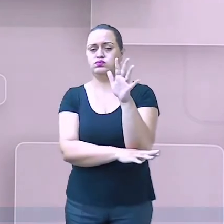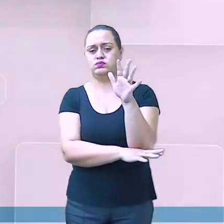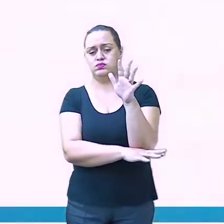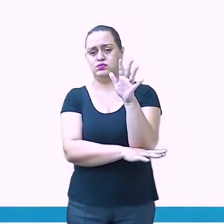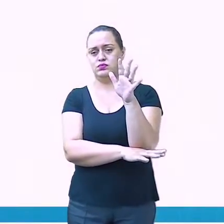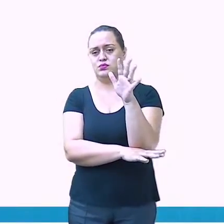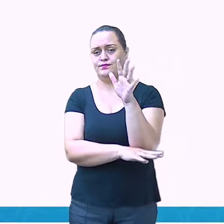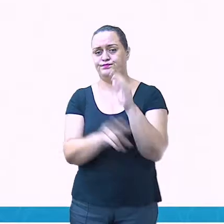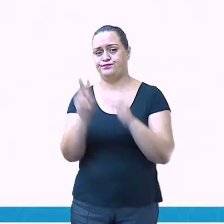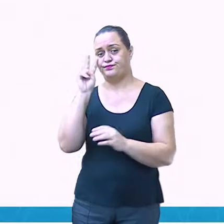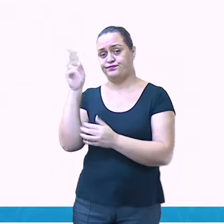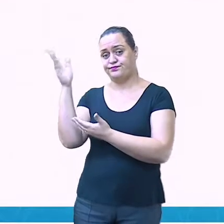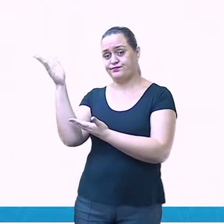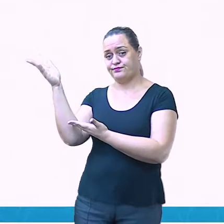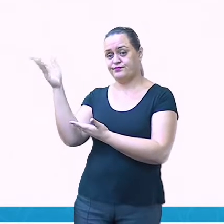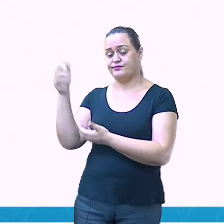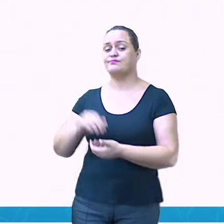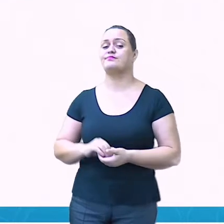Poluição,